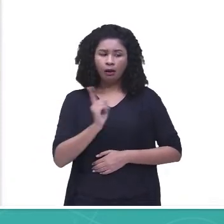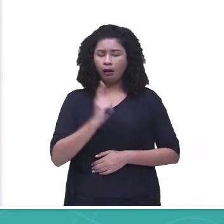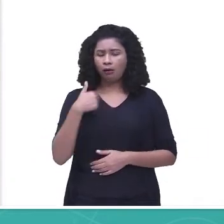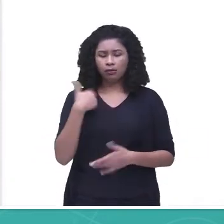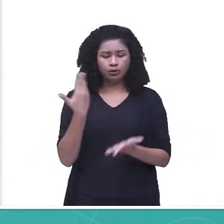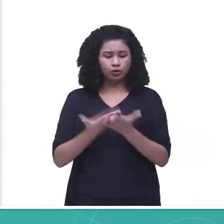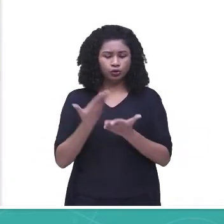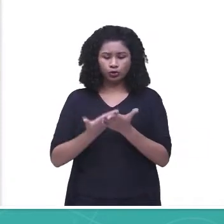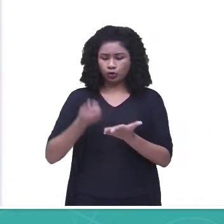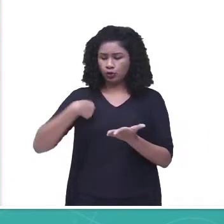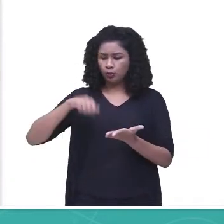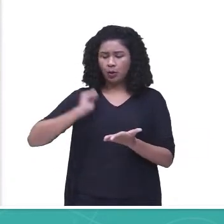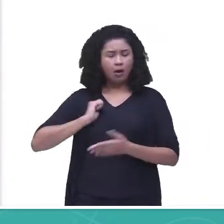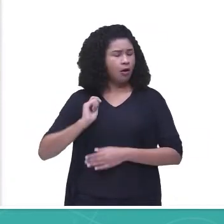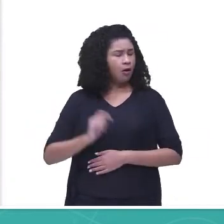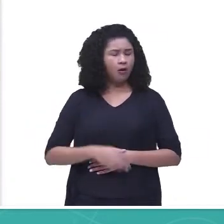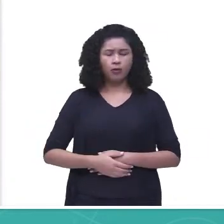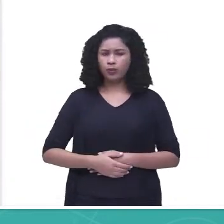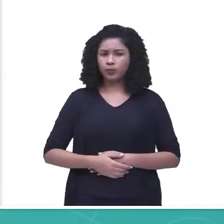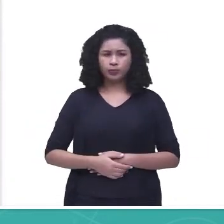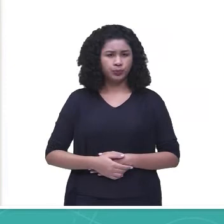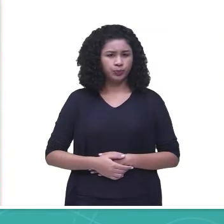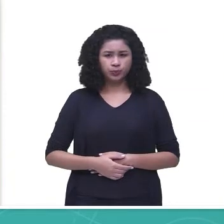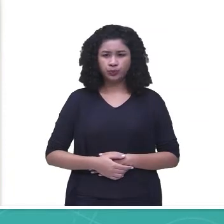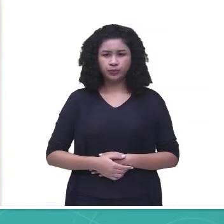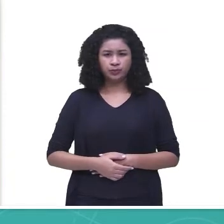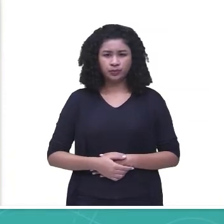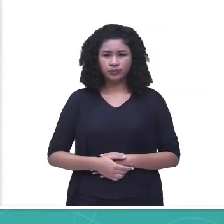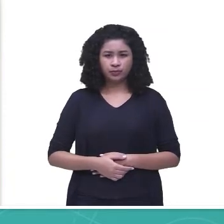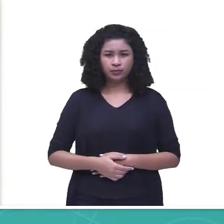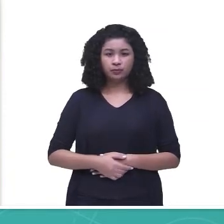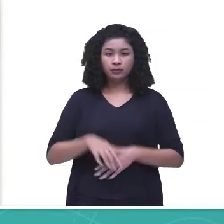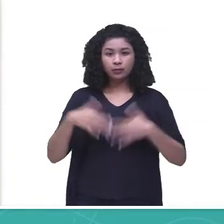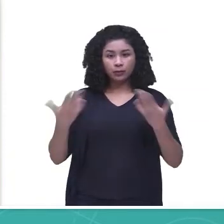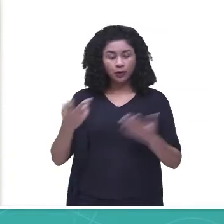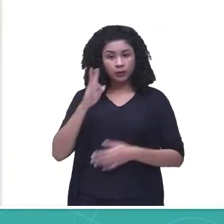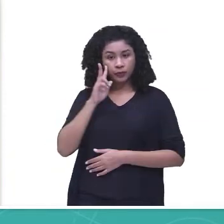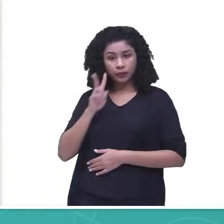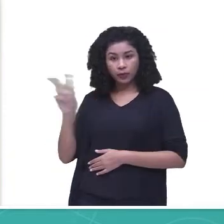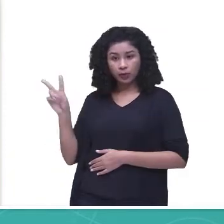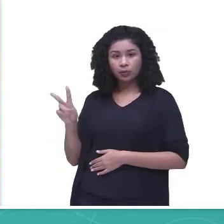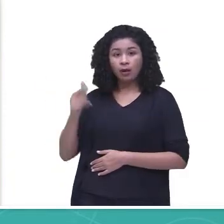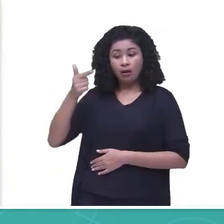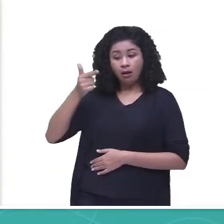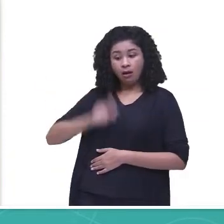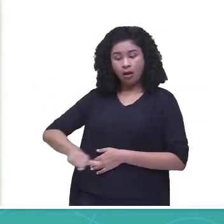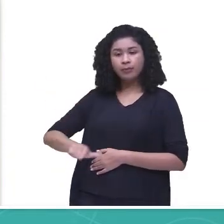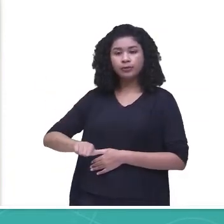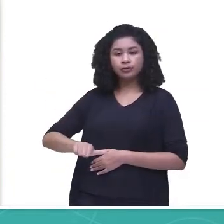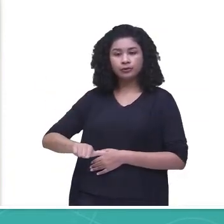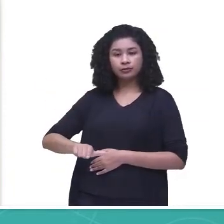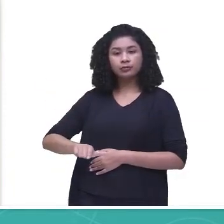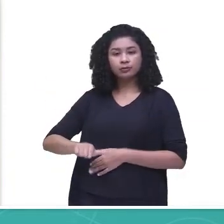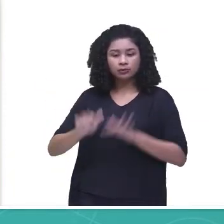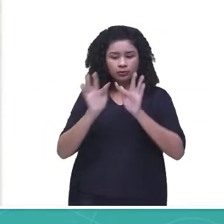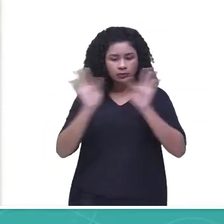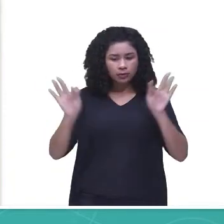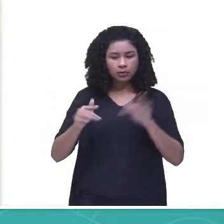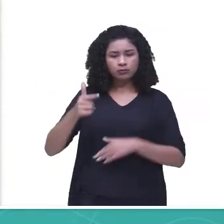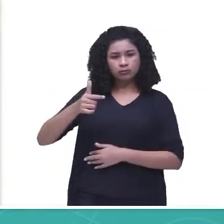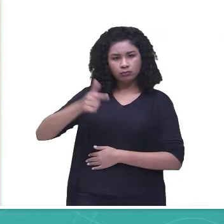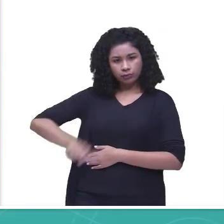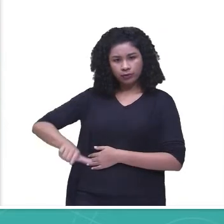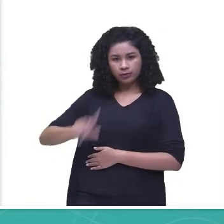espanhol. Tá? Então, quando eu repito o verbo auxiliar que eu utilizei na pergunta, tá? Quando eu utilizo esse